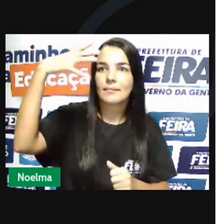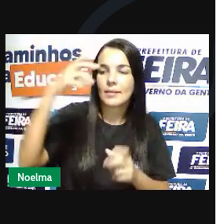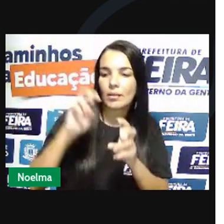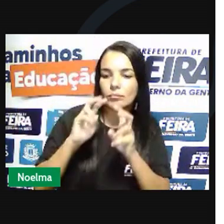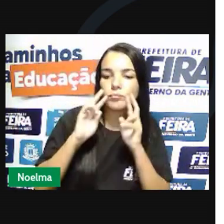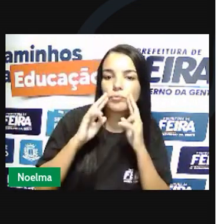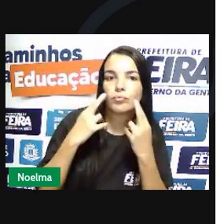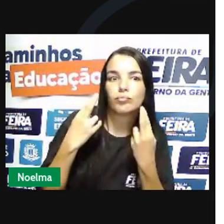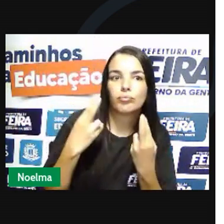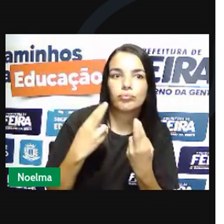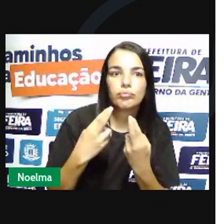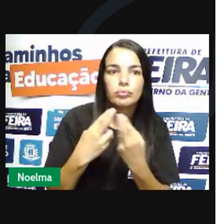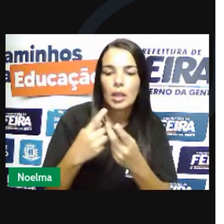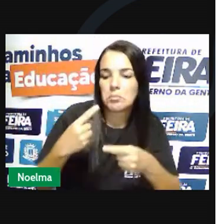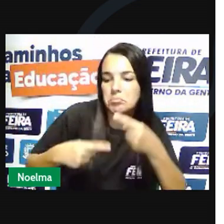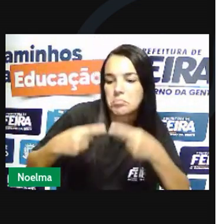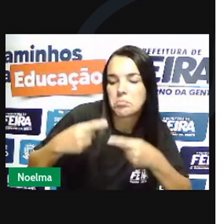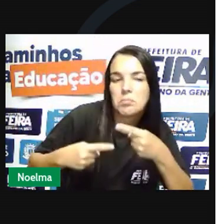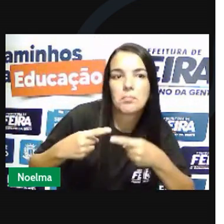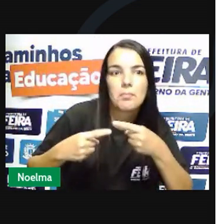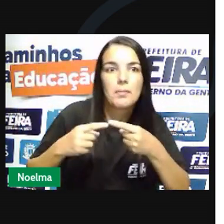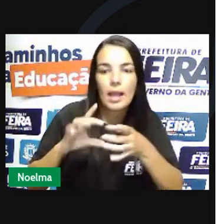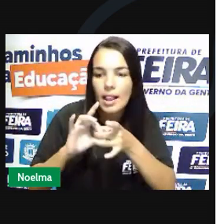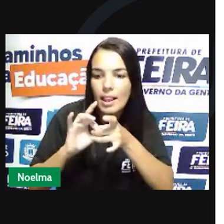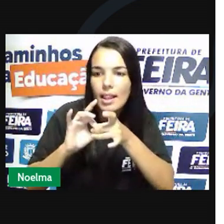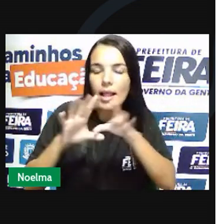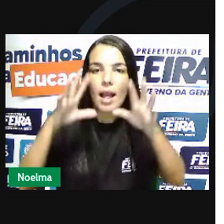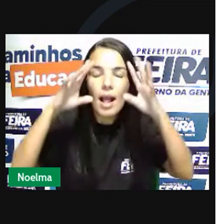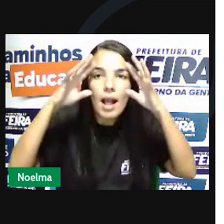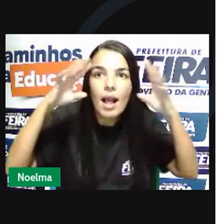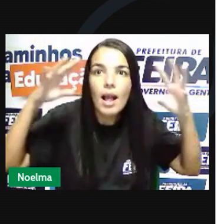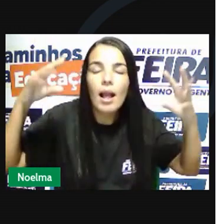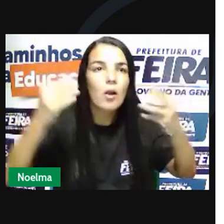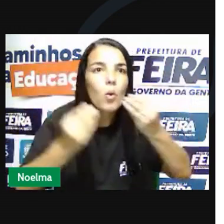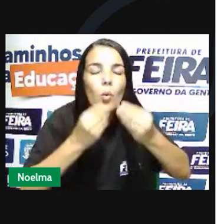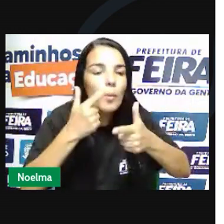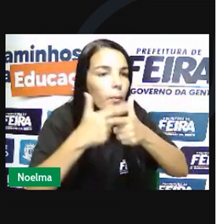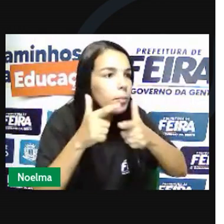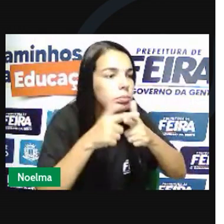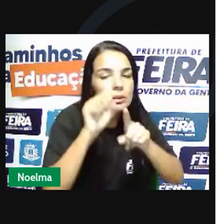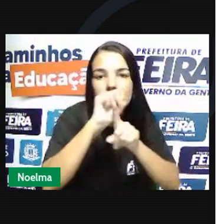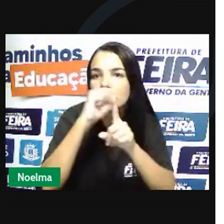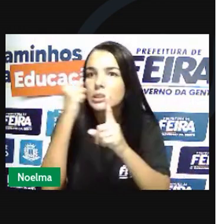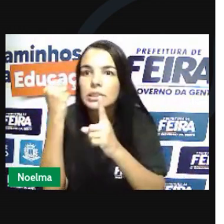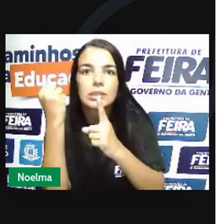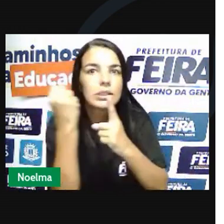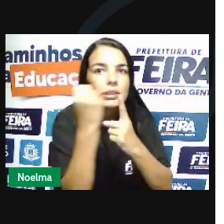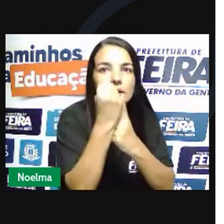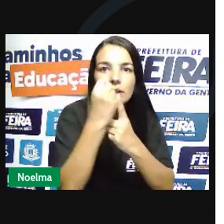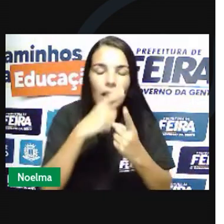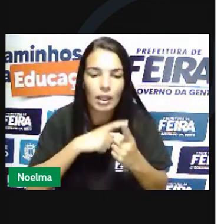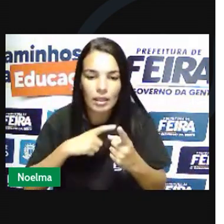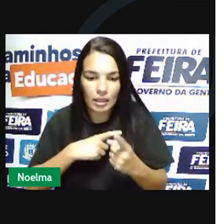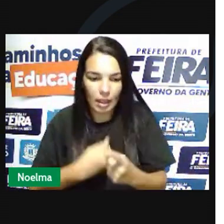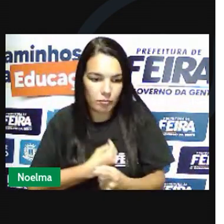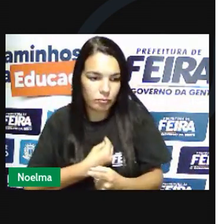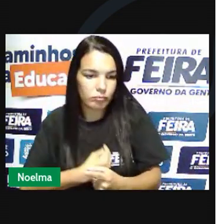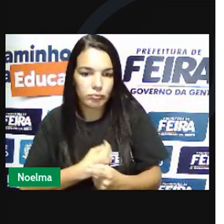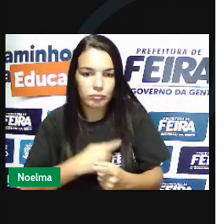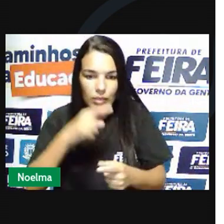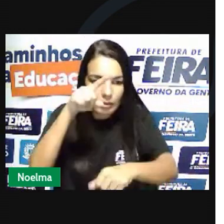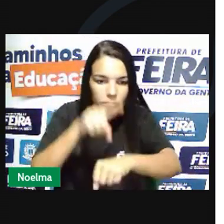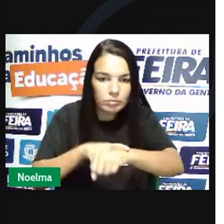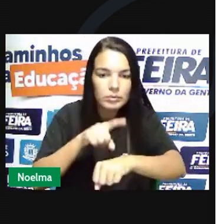dos Renascidos para discutir os ideais da libertação e os problemas sociais que afetavam a população, tendo como ponto